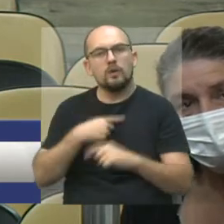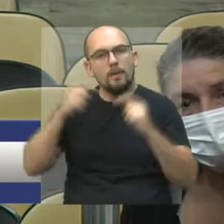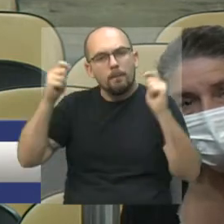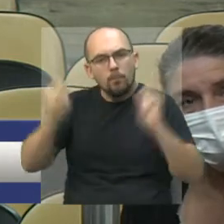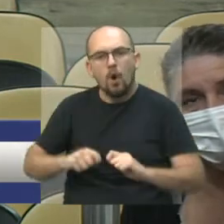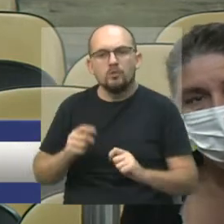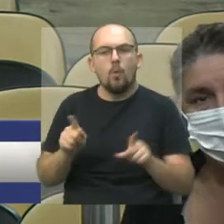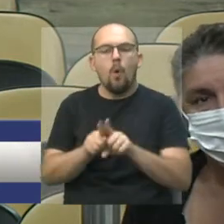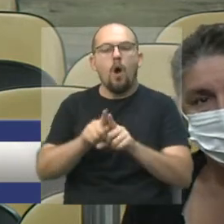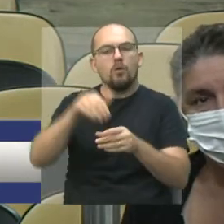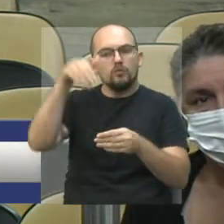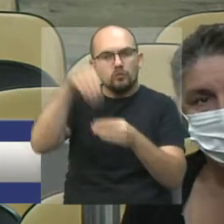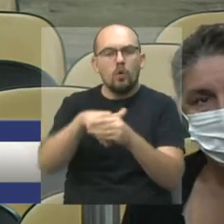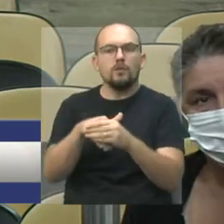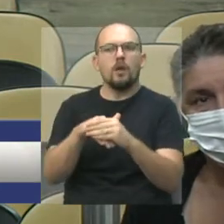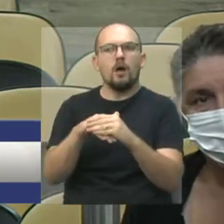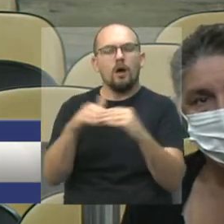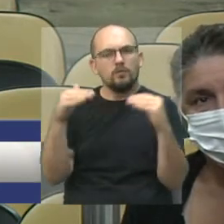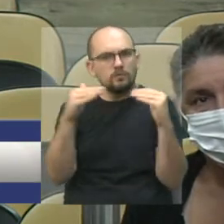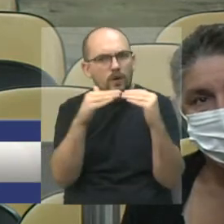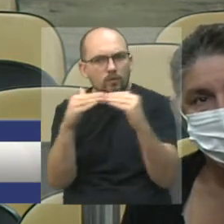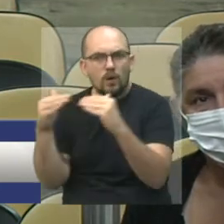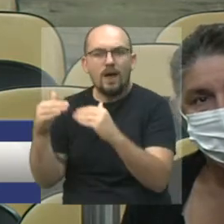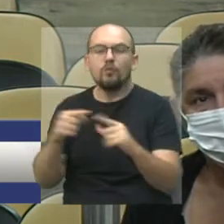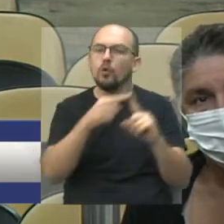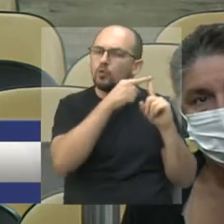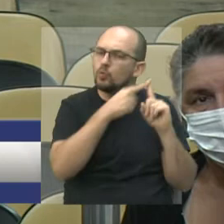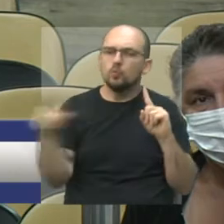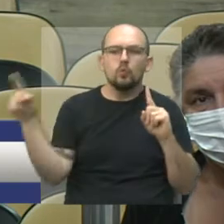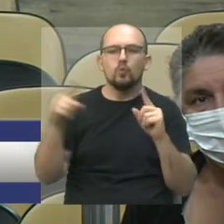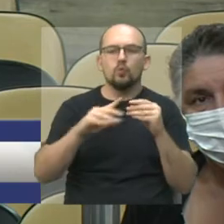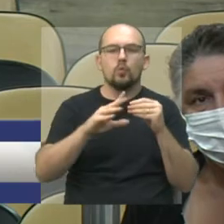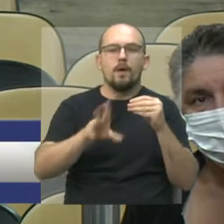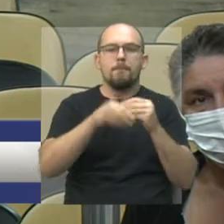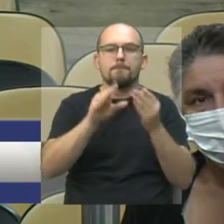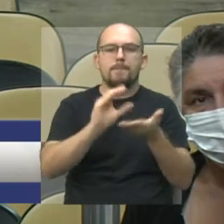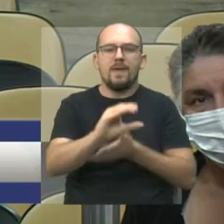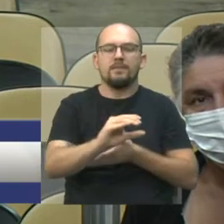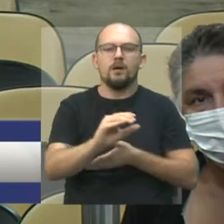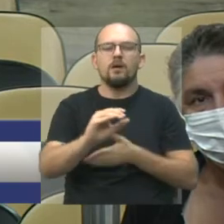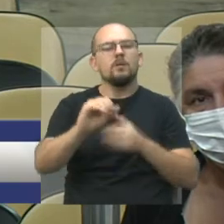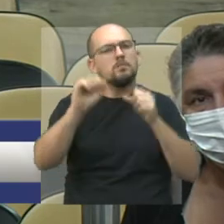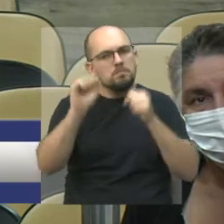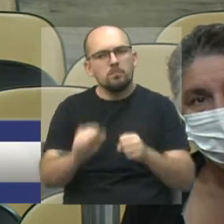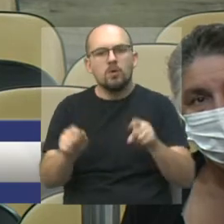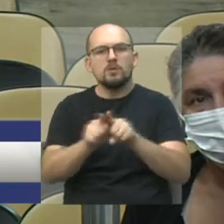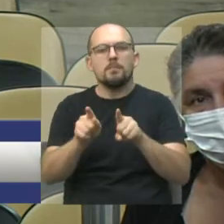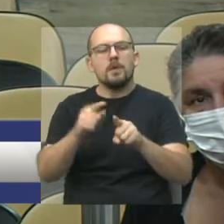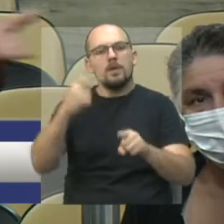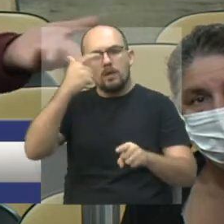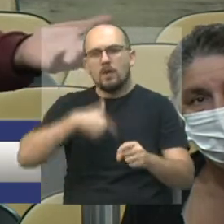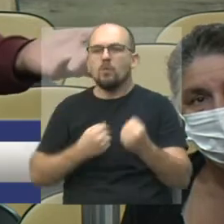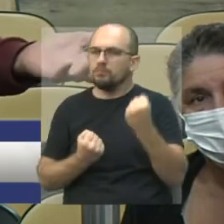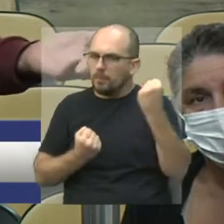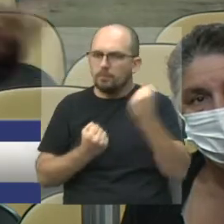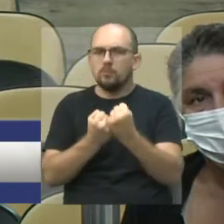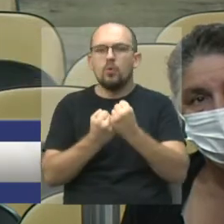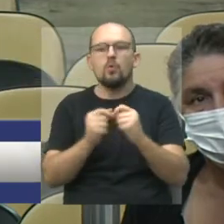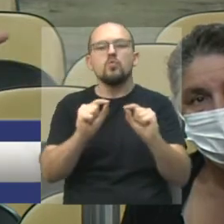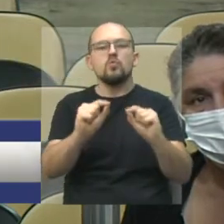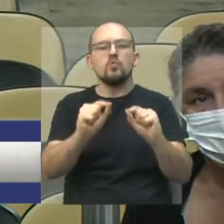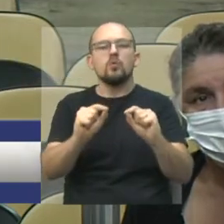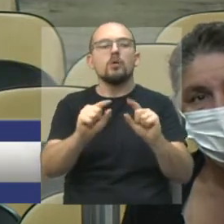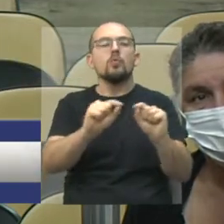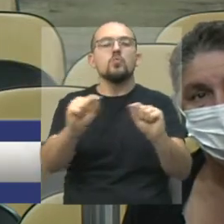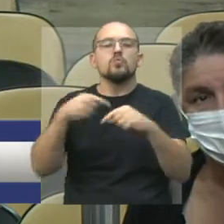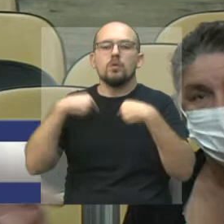sabe, votar favorável a todas essas emendas que foram feitas aqui e podem contar comigo dentro da medida